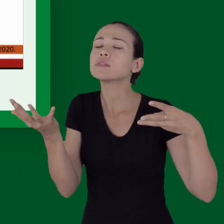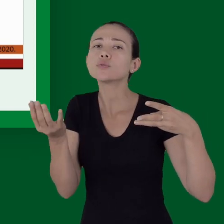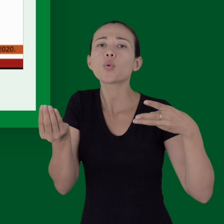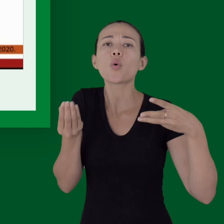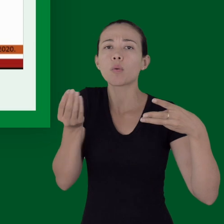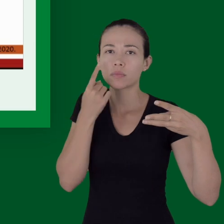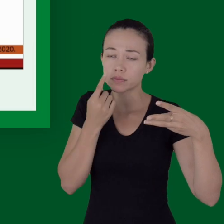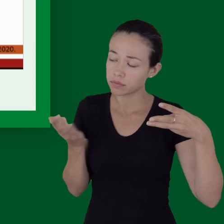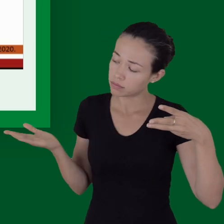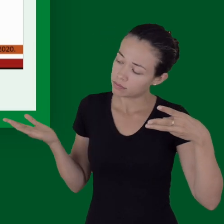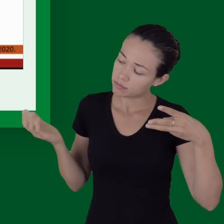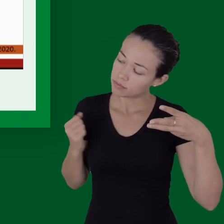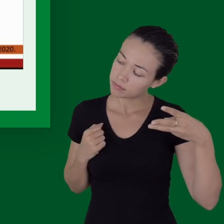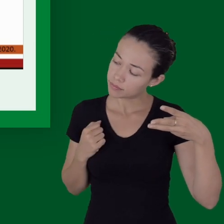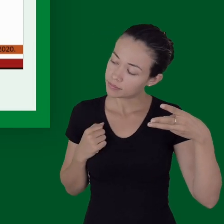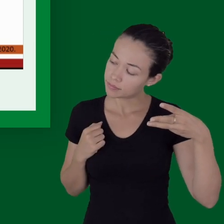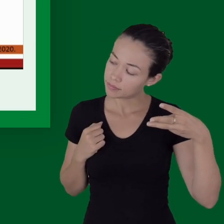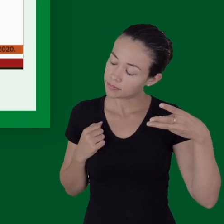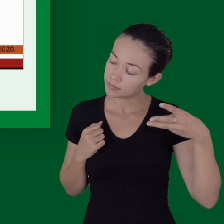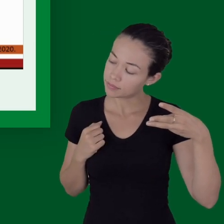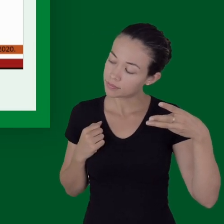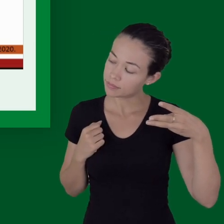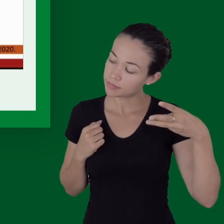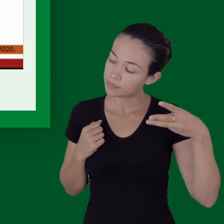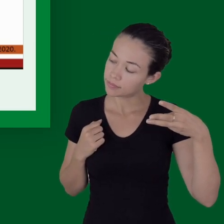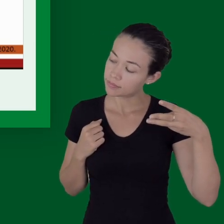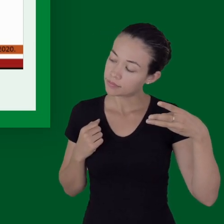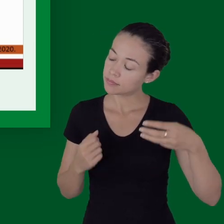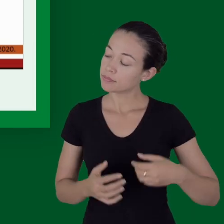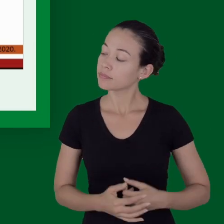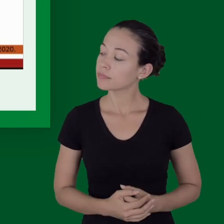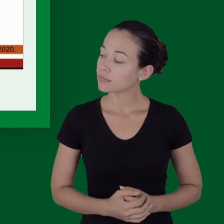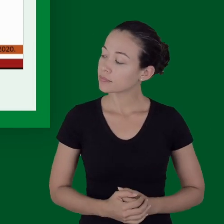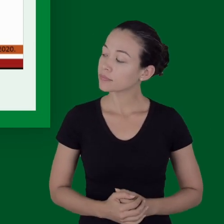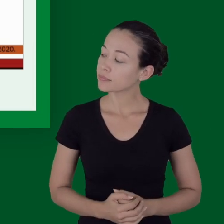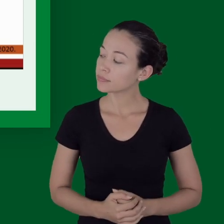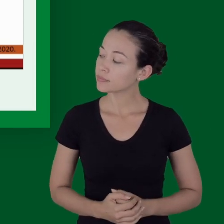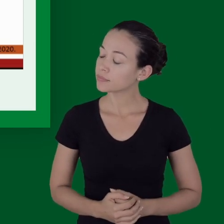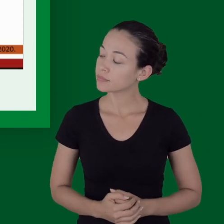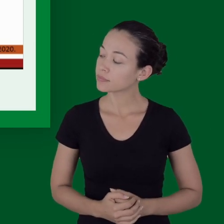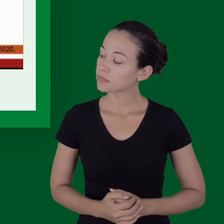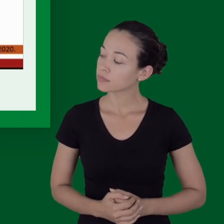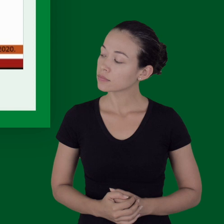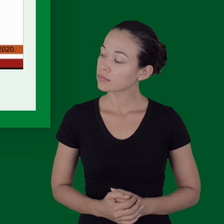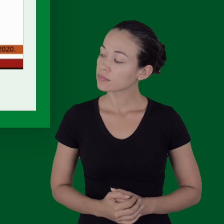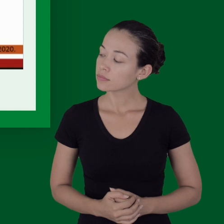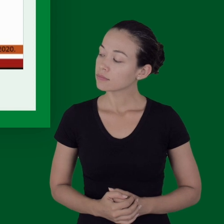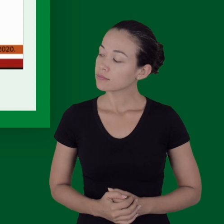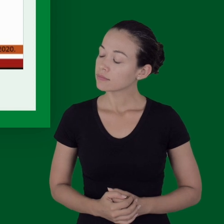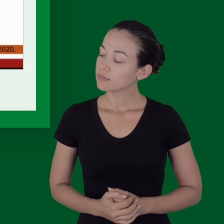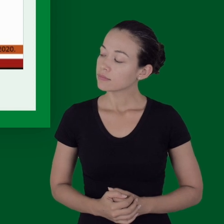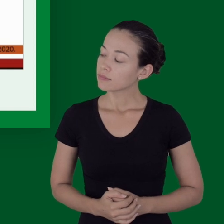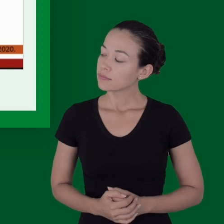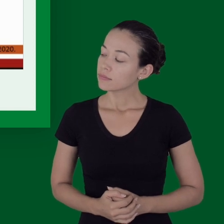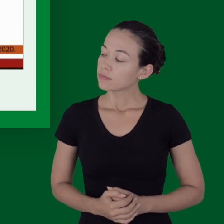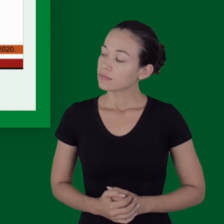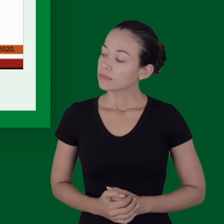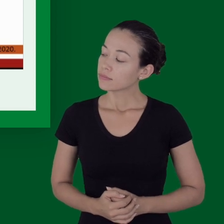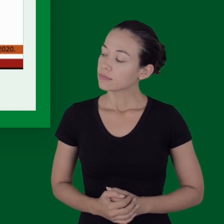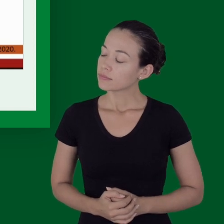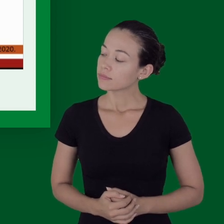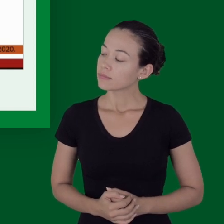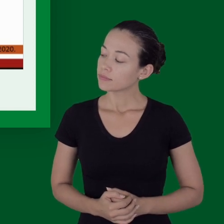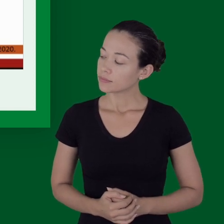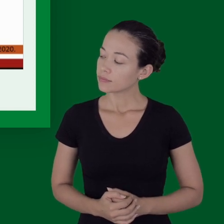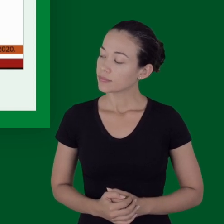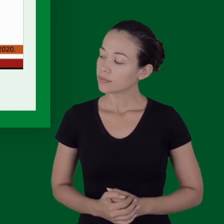lidocaína, na primeira dose de 1 a 1,5 e nas doses subsequentes de 0,5 a 0,75, que pode ser feito de 5 a 10